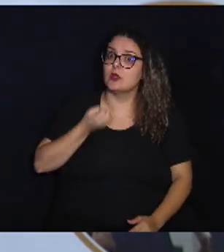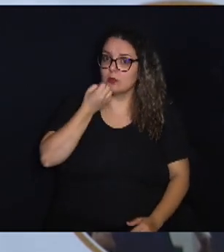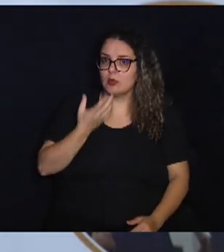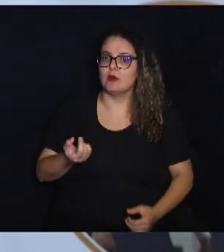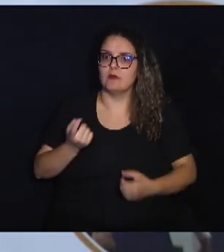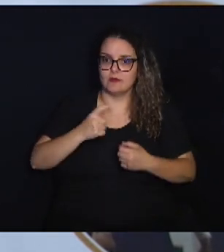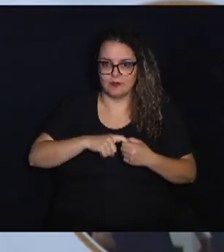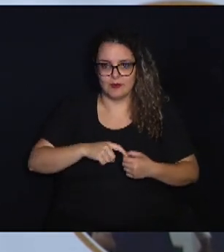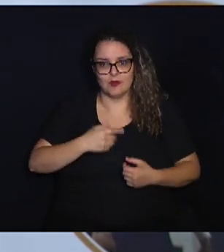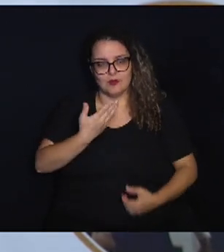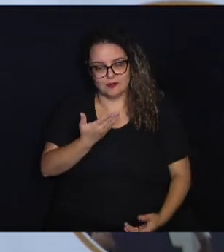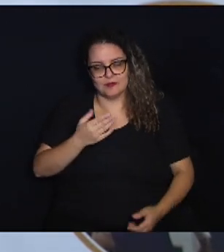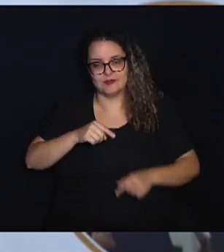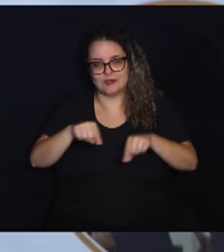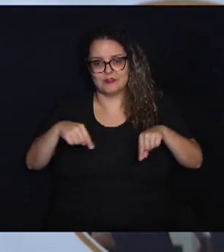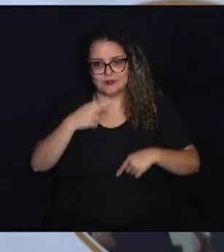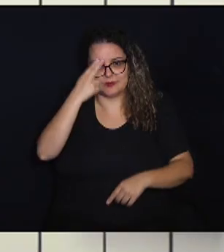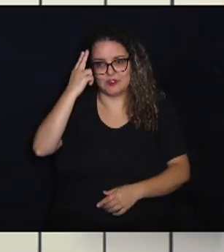Volto aí com você no estúdio, Gabriel.